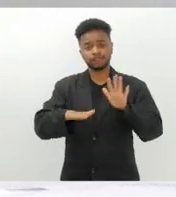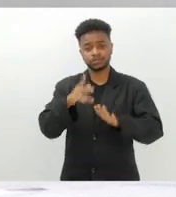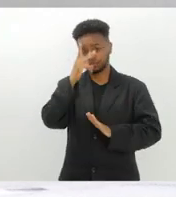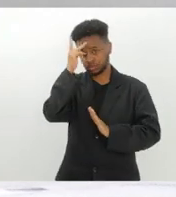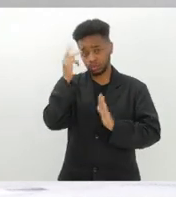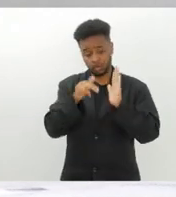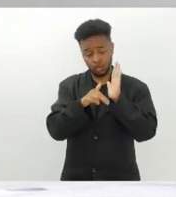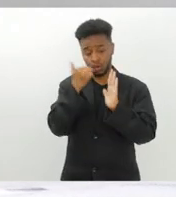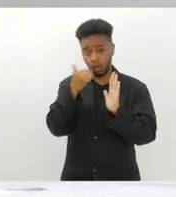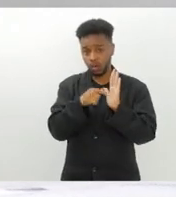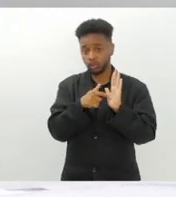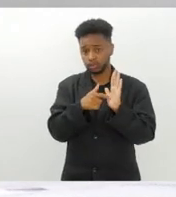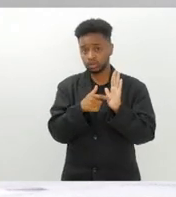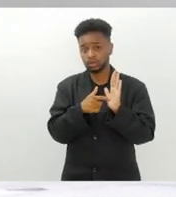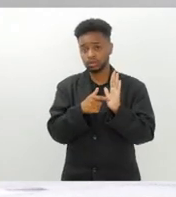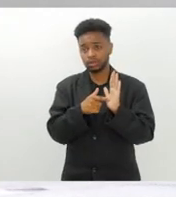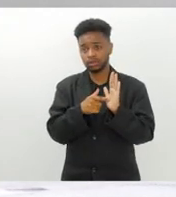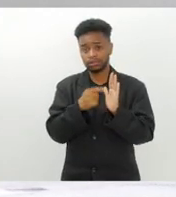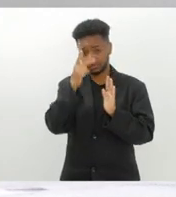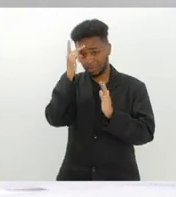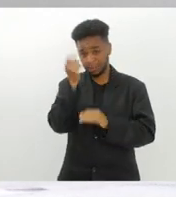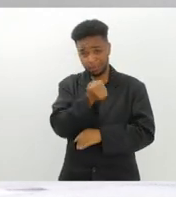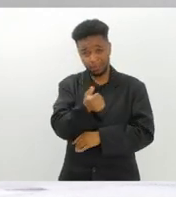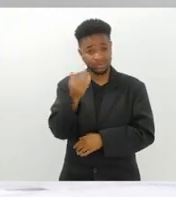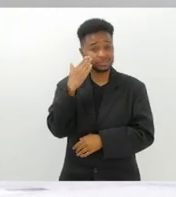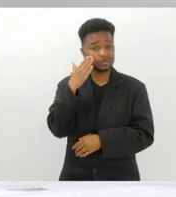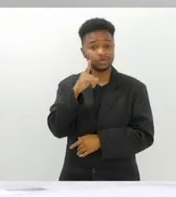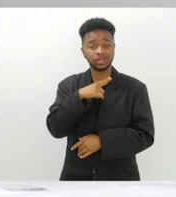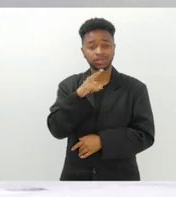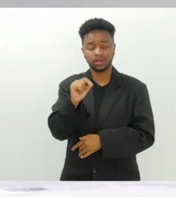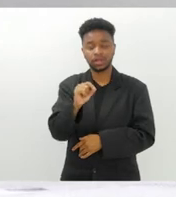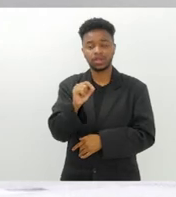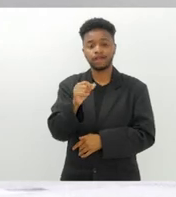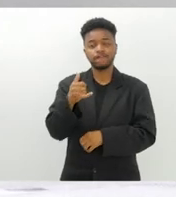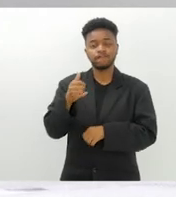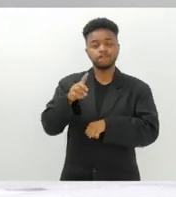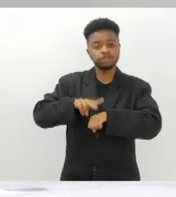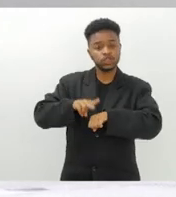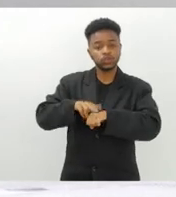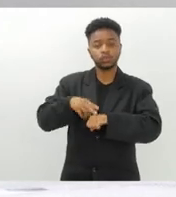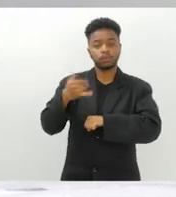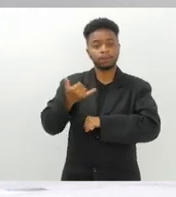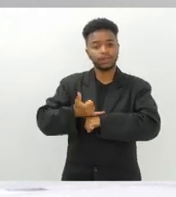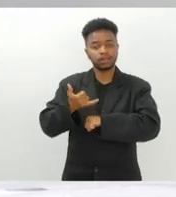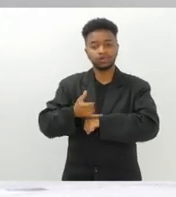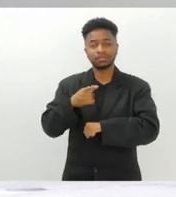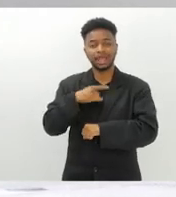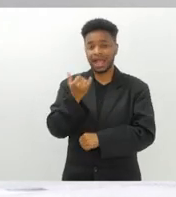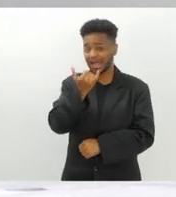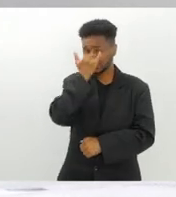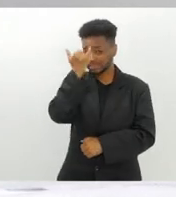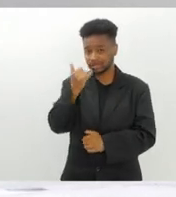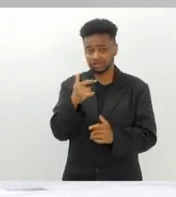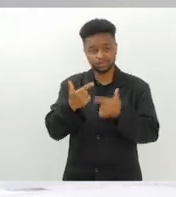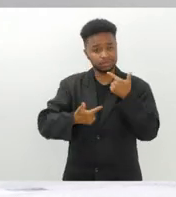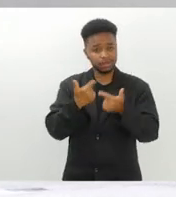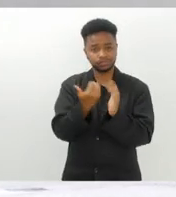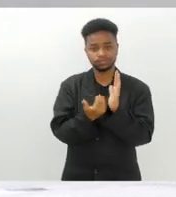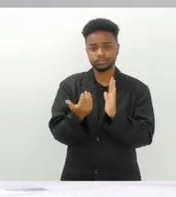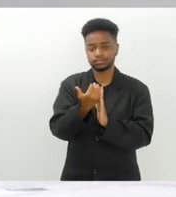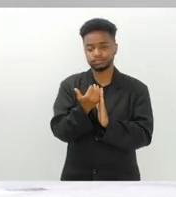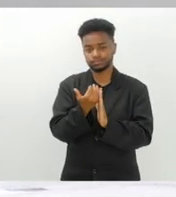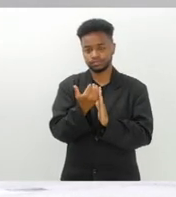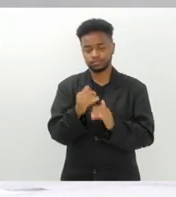sabe que as cooperativas de catador têm muito vidro, metal, é um dos lugares que tem mais acidente de trabalho.